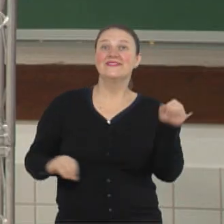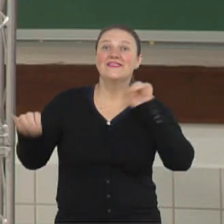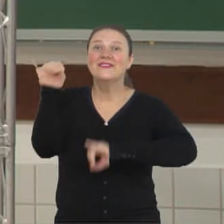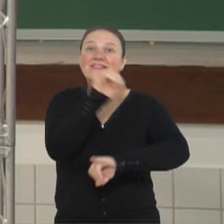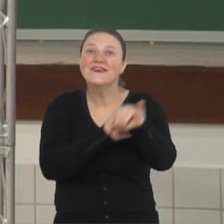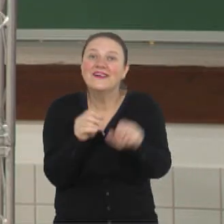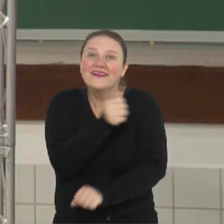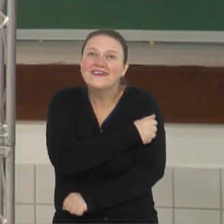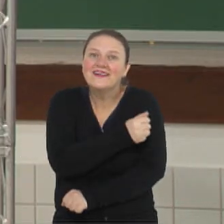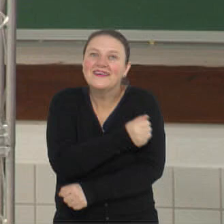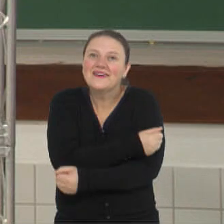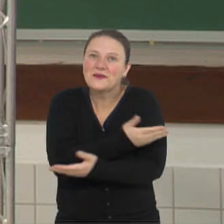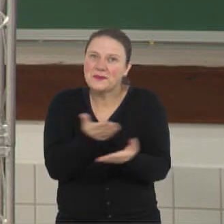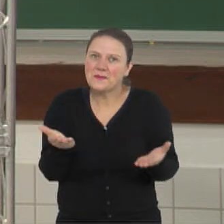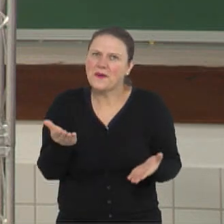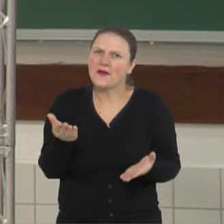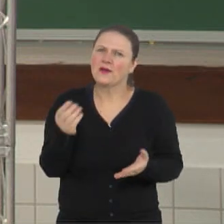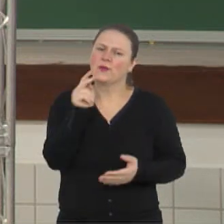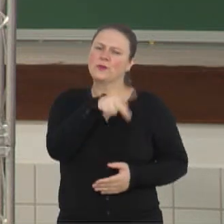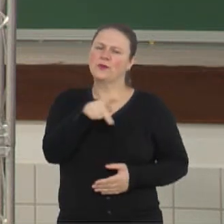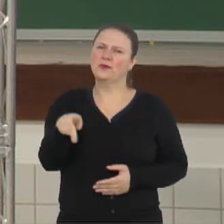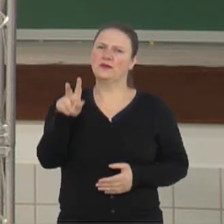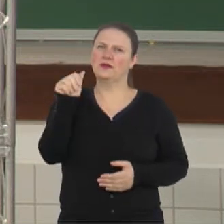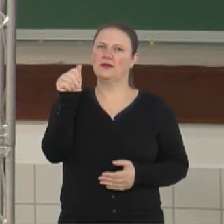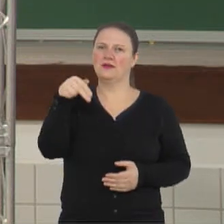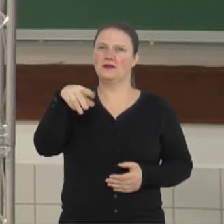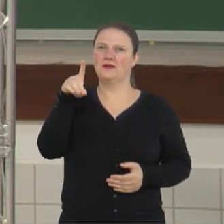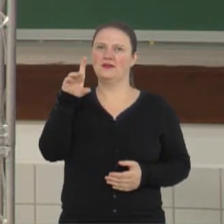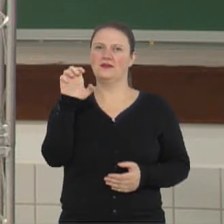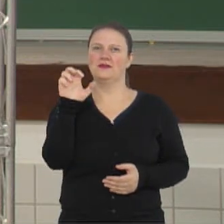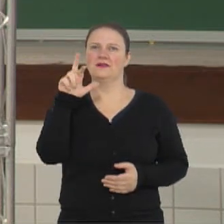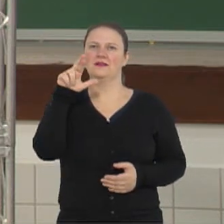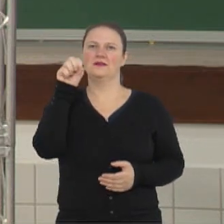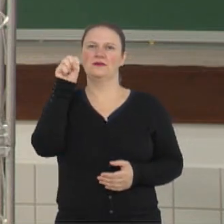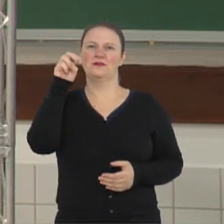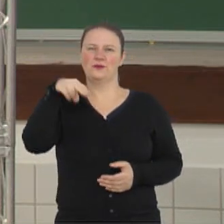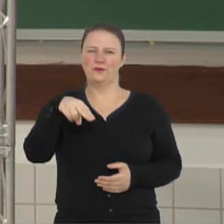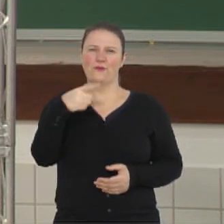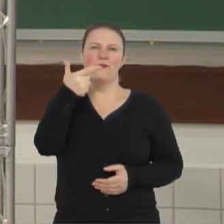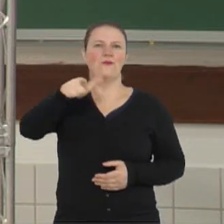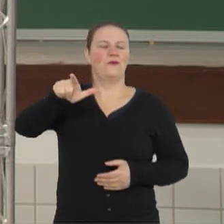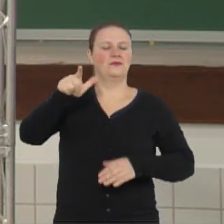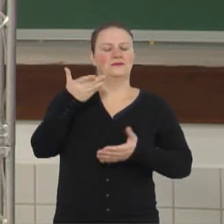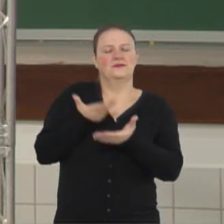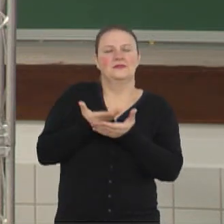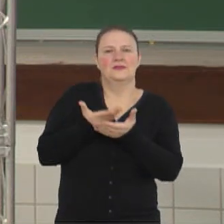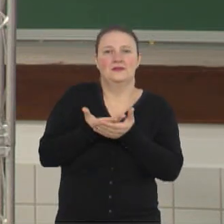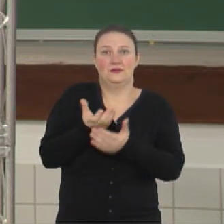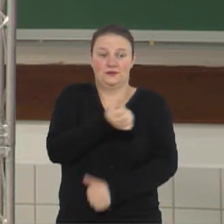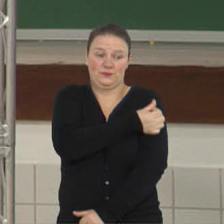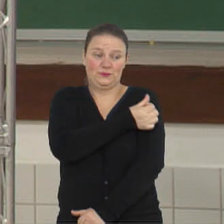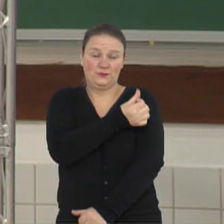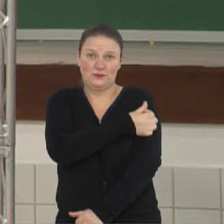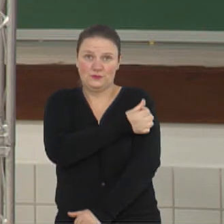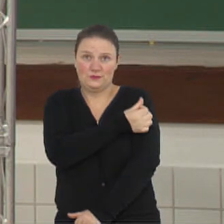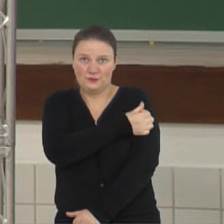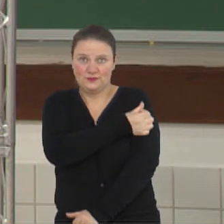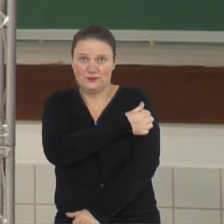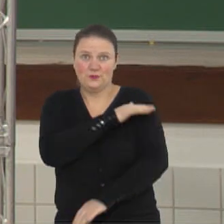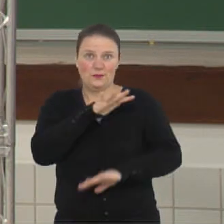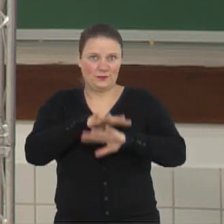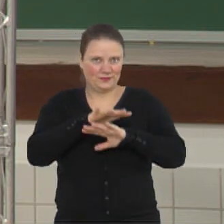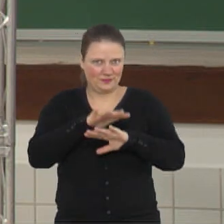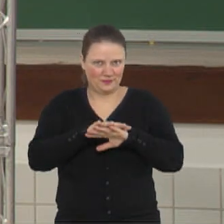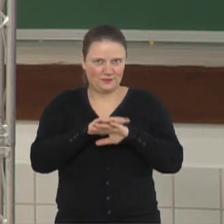Olá pessoal, eu sou o professor Anderson Oliveira e vamos para mais uma aula do sexto ano. Então fique ligado, preste